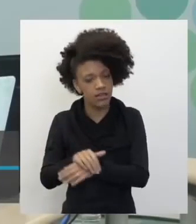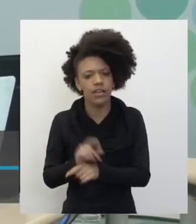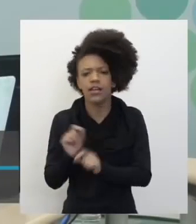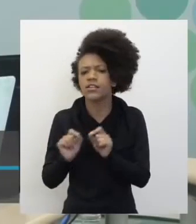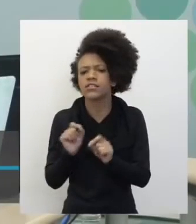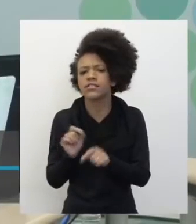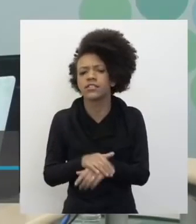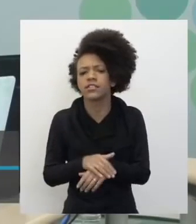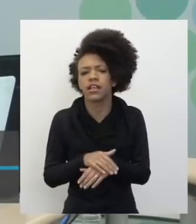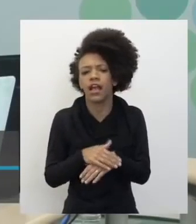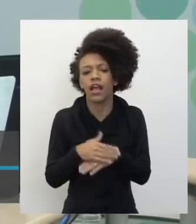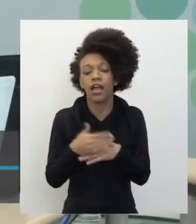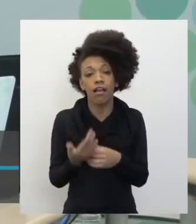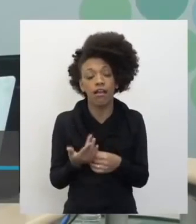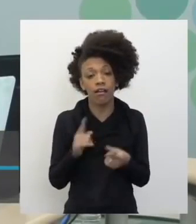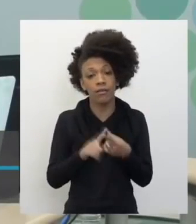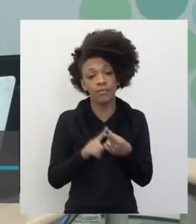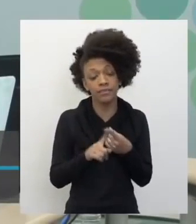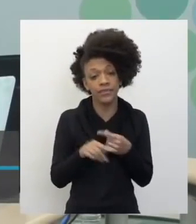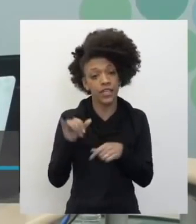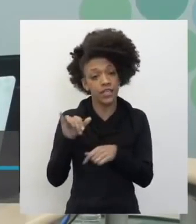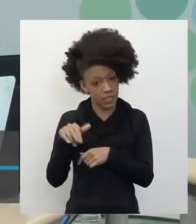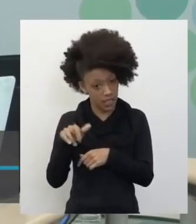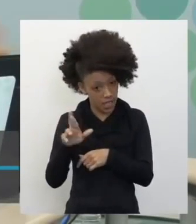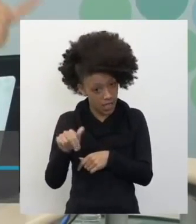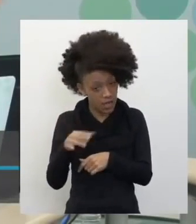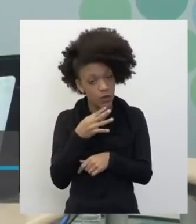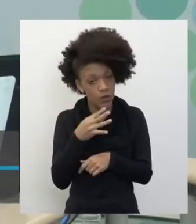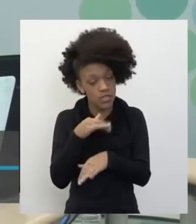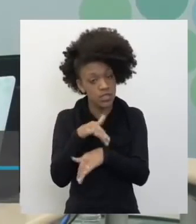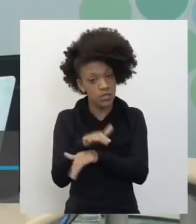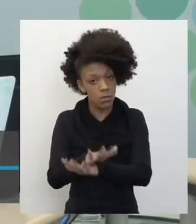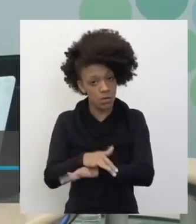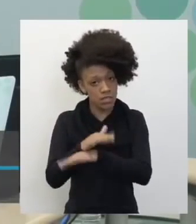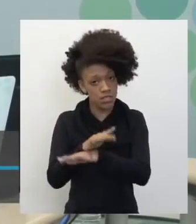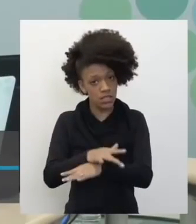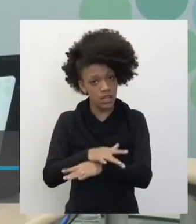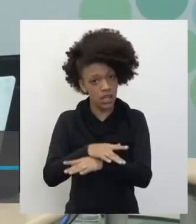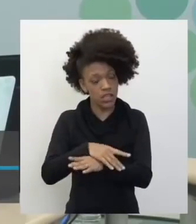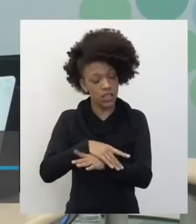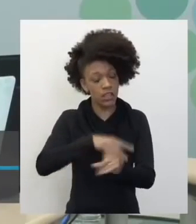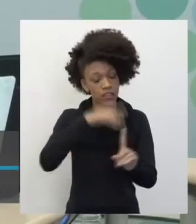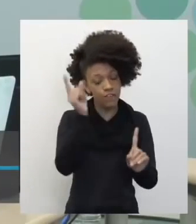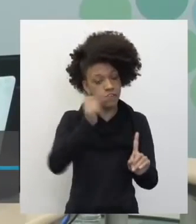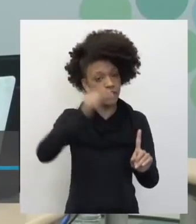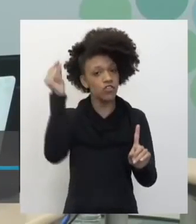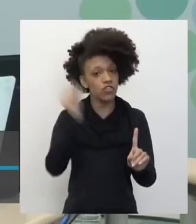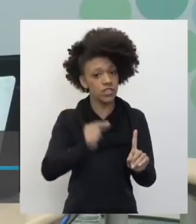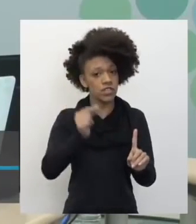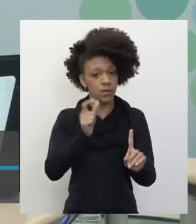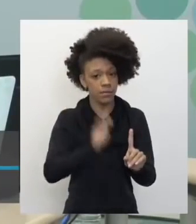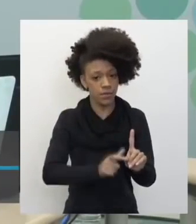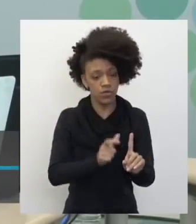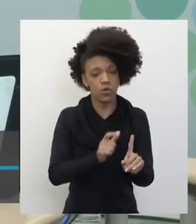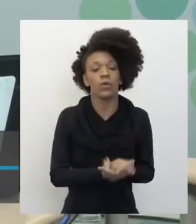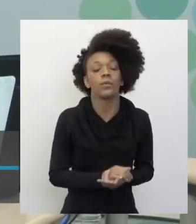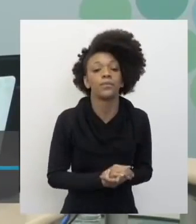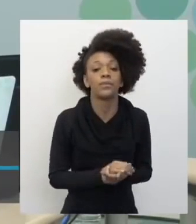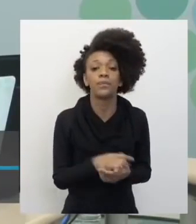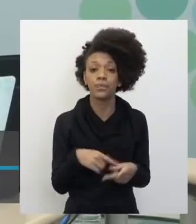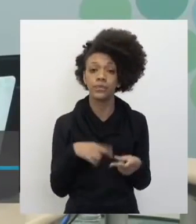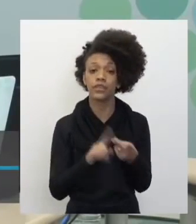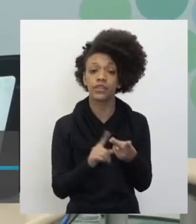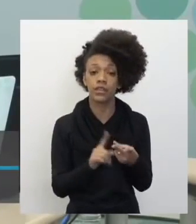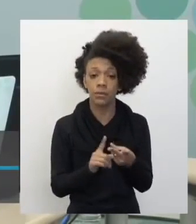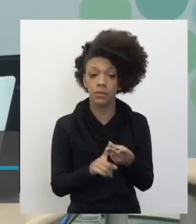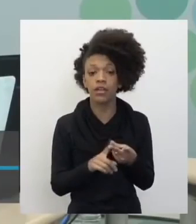Vários falaram. William disse, Yara eu conheço, é uma sereia que enfeitiça pessoas. Assim como a Fabiane também disse que